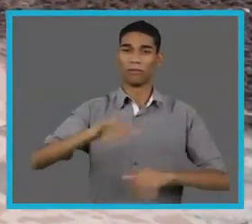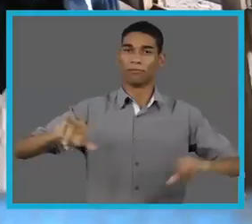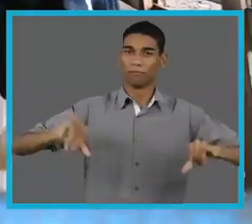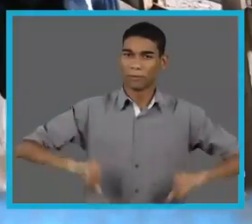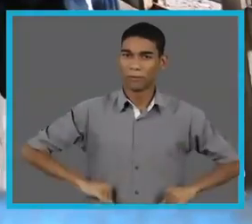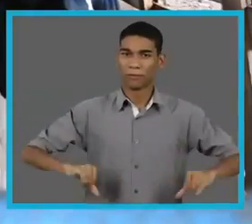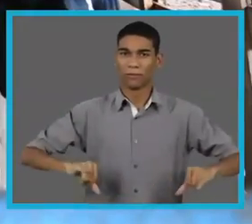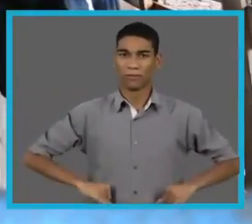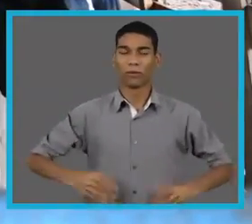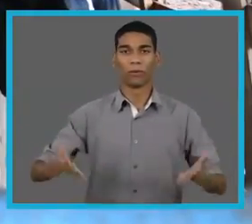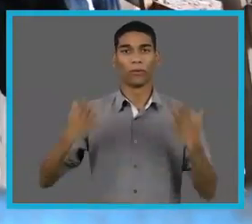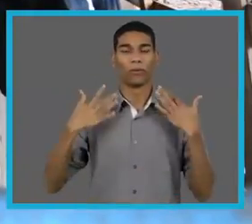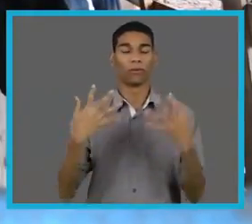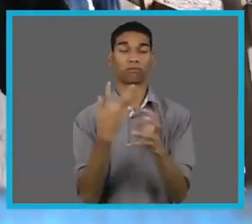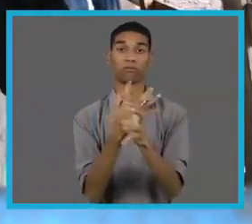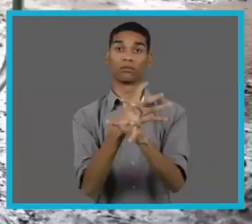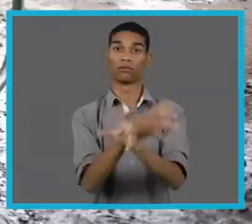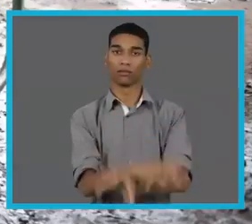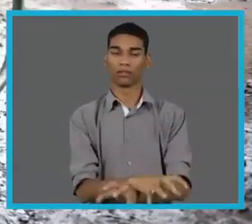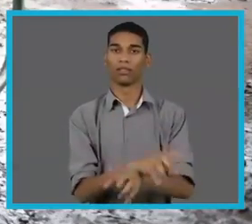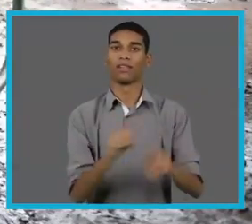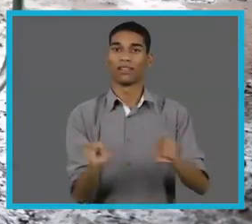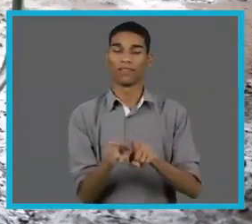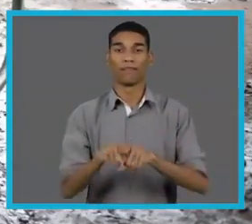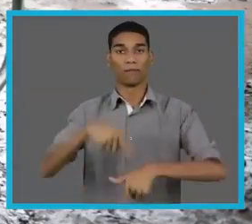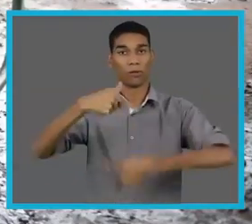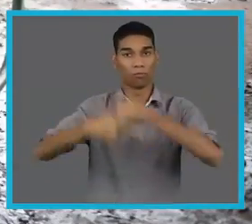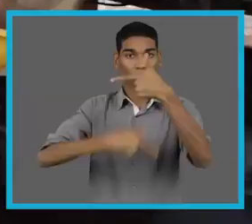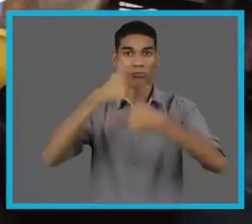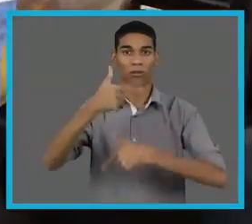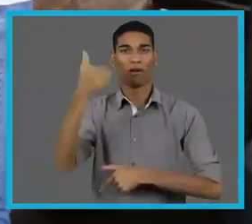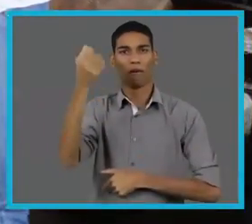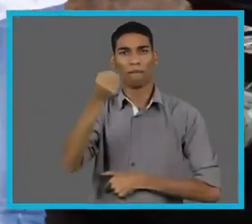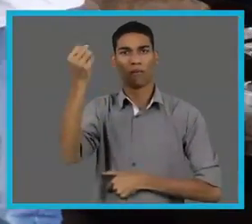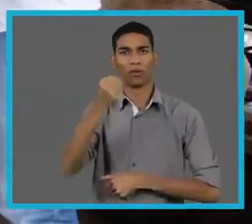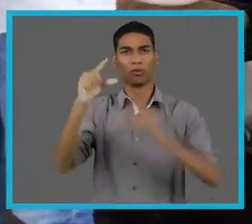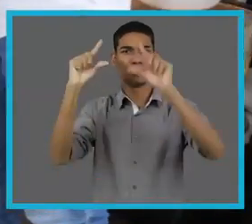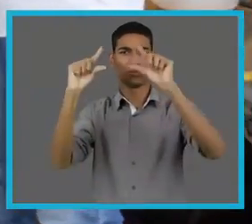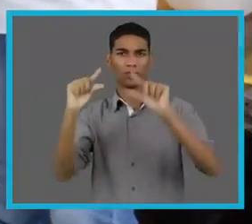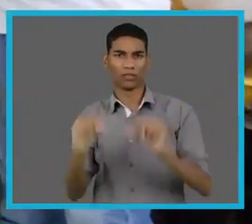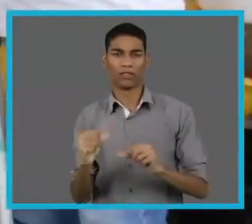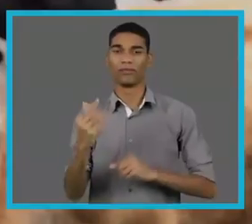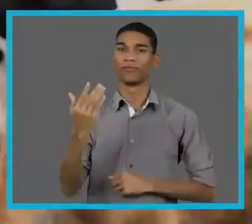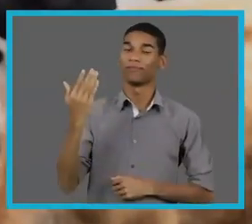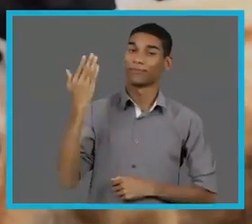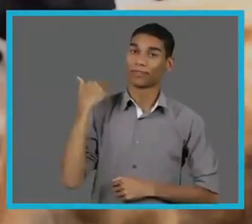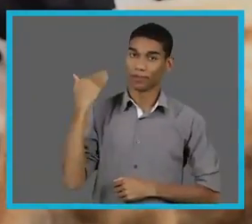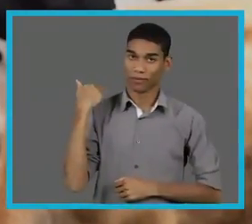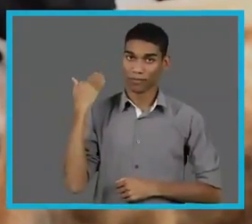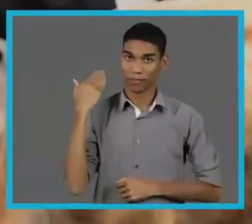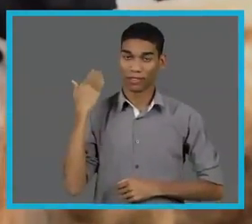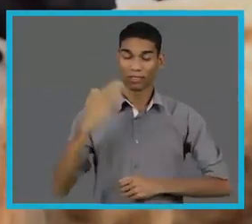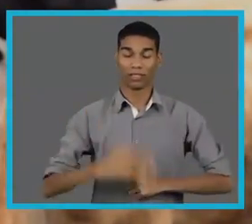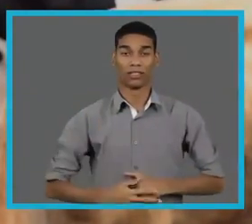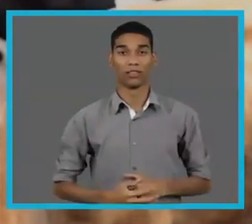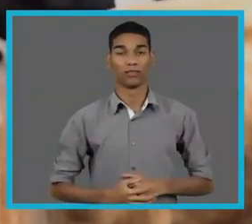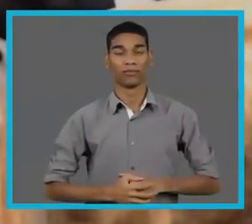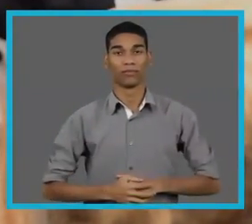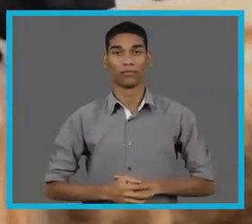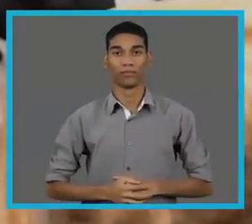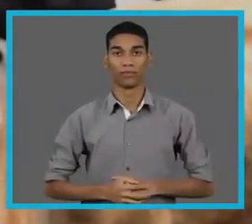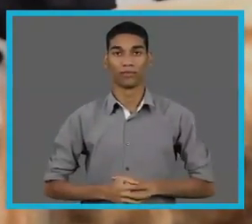região que vem sofrendo com a seca. Resultado, a produção de leite estava muito baixa. Na época era